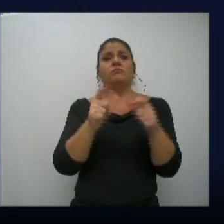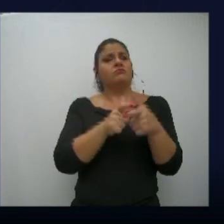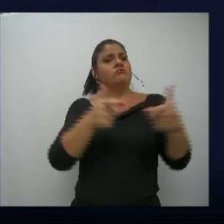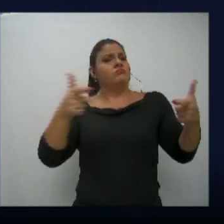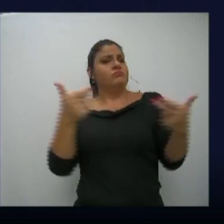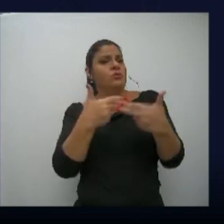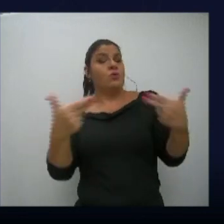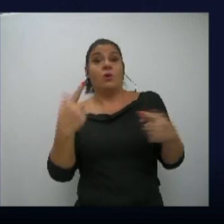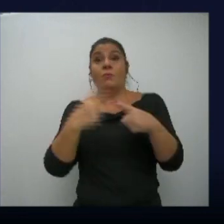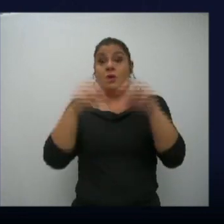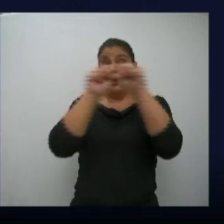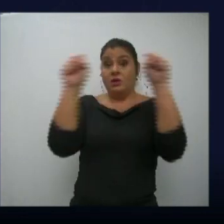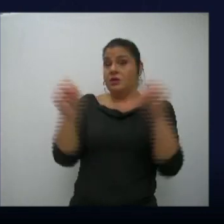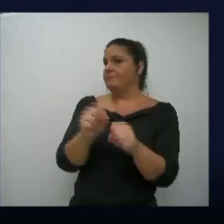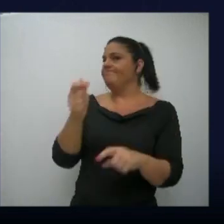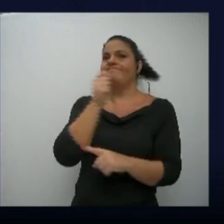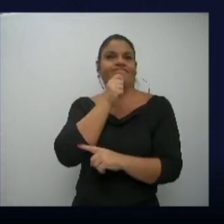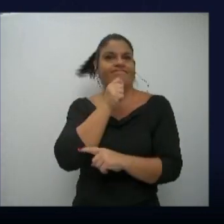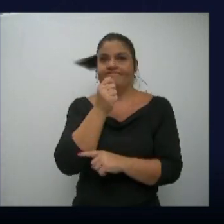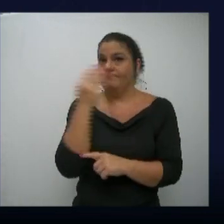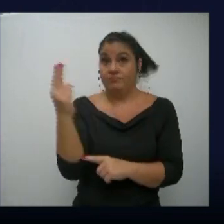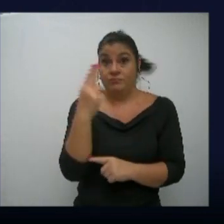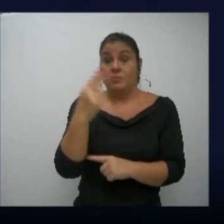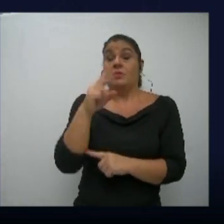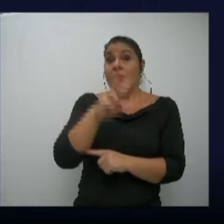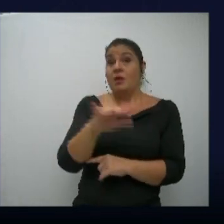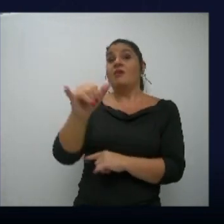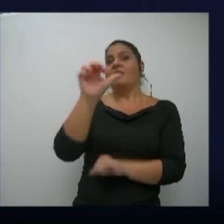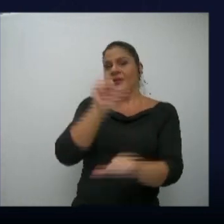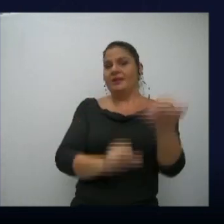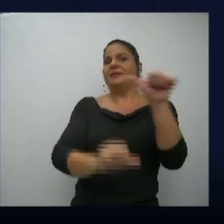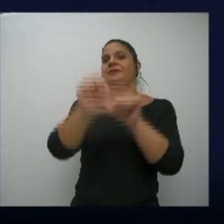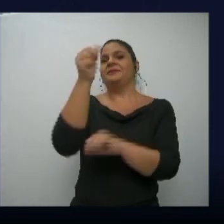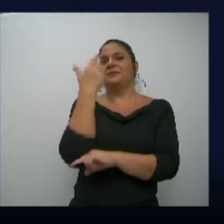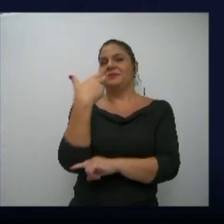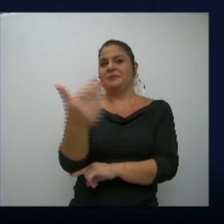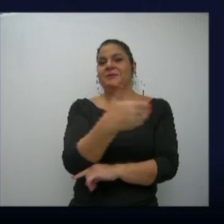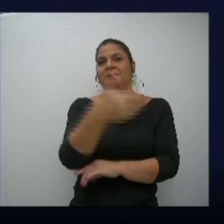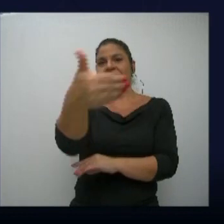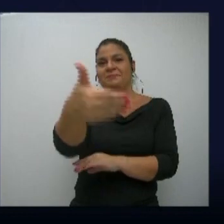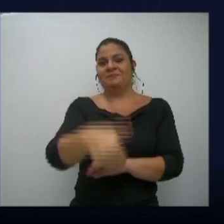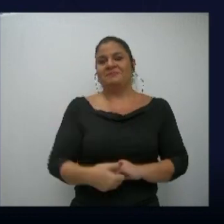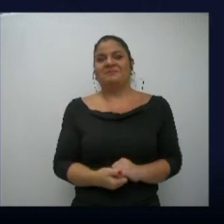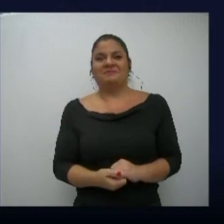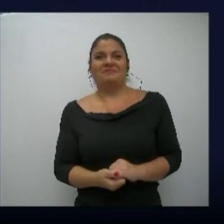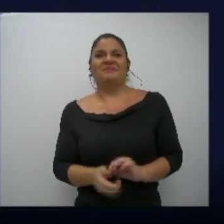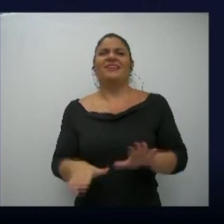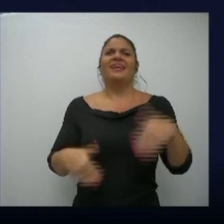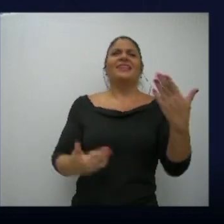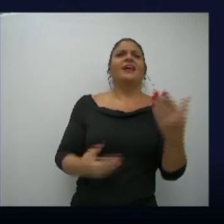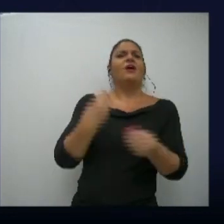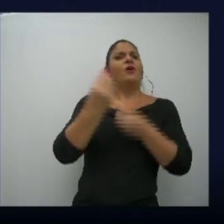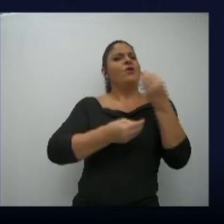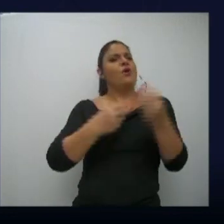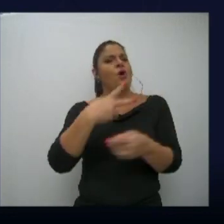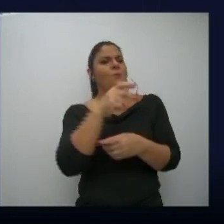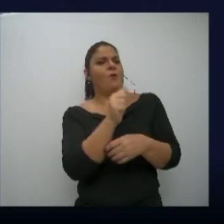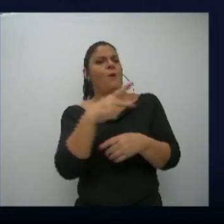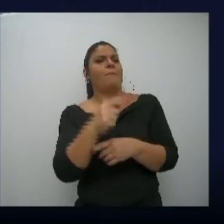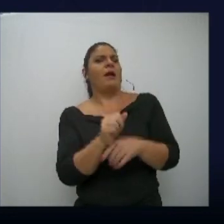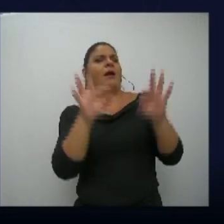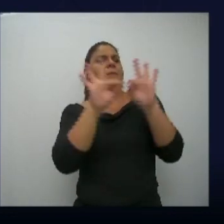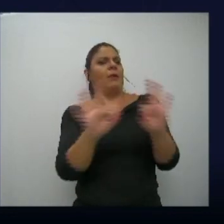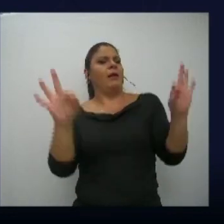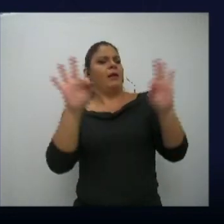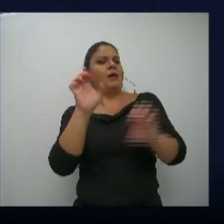também não propiciava isso acho que a gente vai ter bastante mudança e muito mais novidades aí para frente você Guilherme como é que tá o pai Pilar n de empresas aí